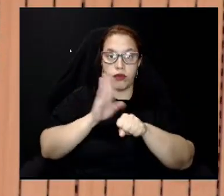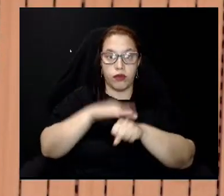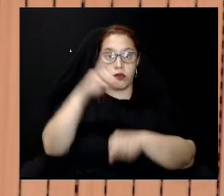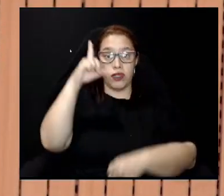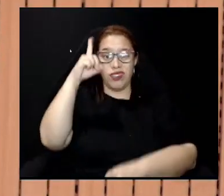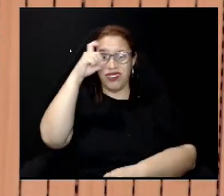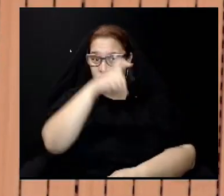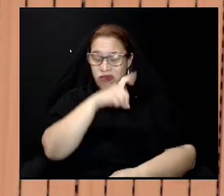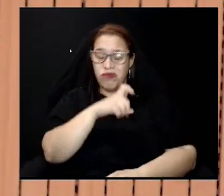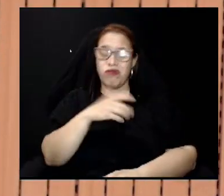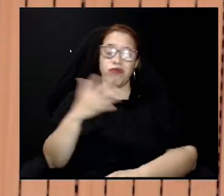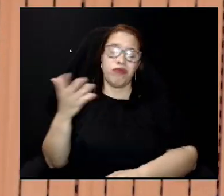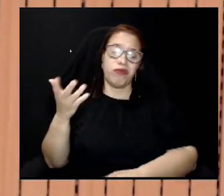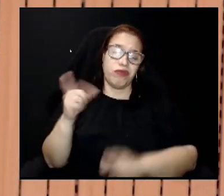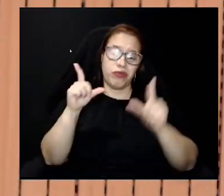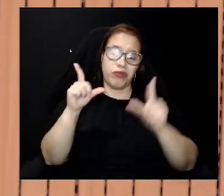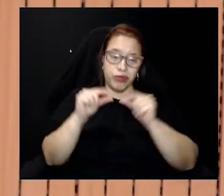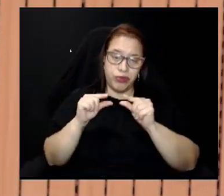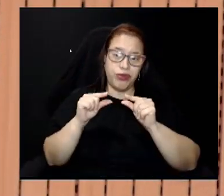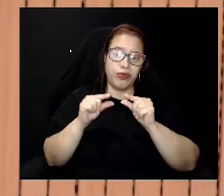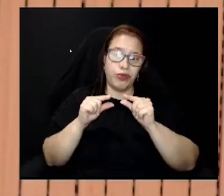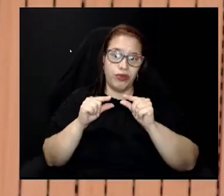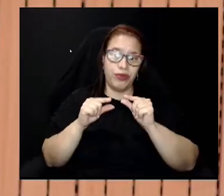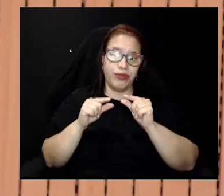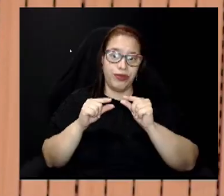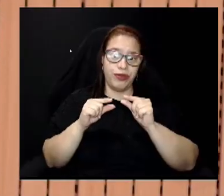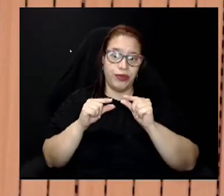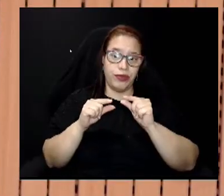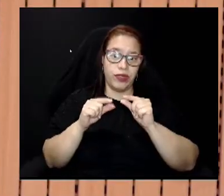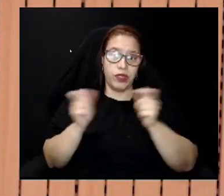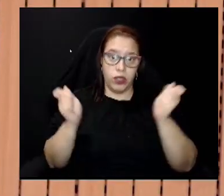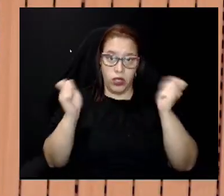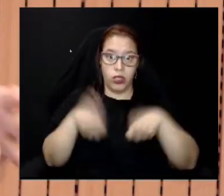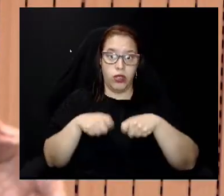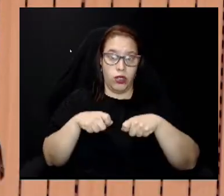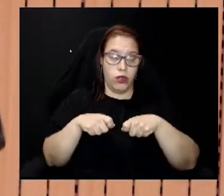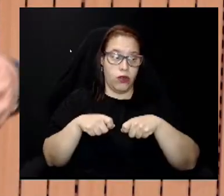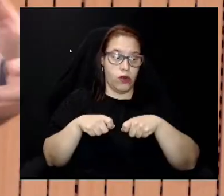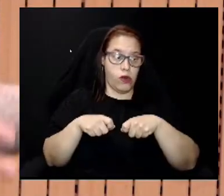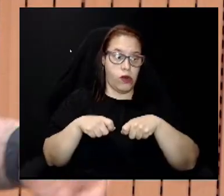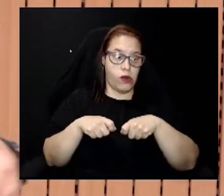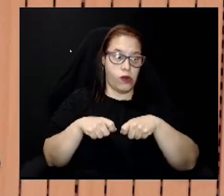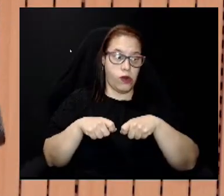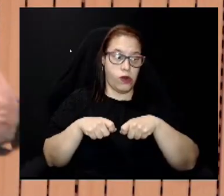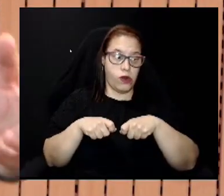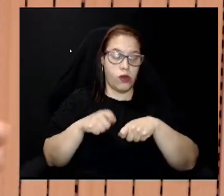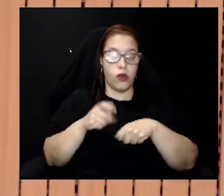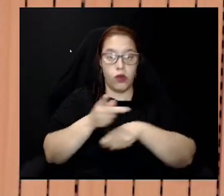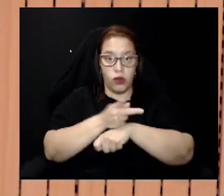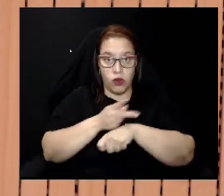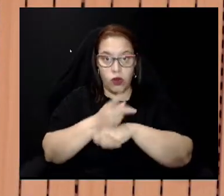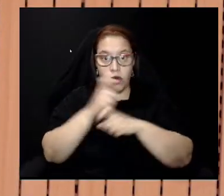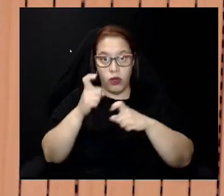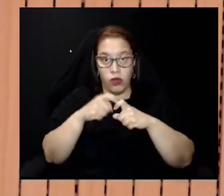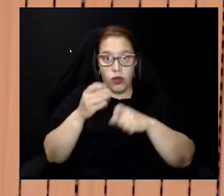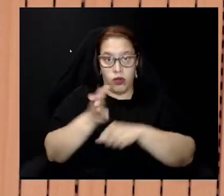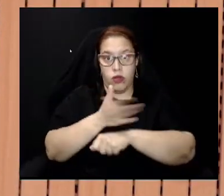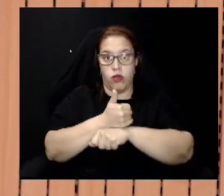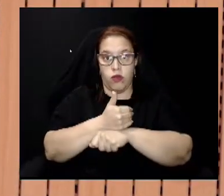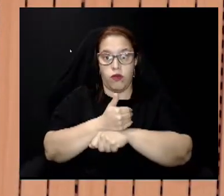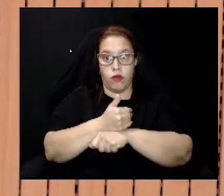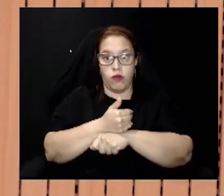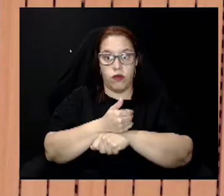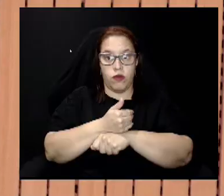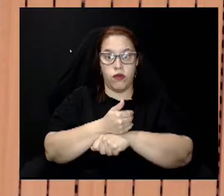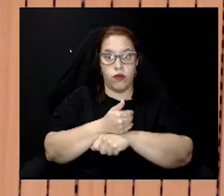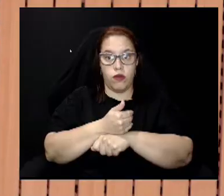por menor que seja a possibilidade de um rastreamento, um diagnóstico precoce, enfim, mas a gente tem que debater.